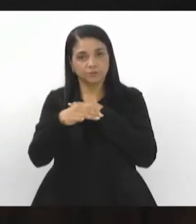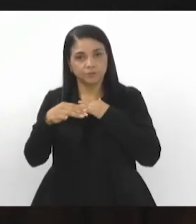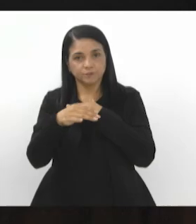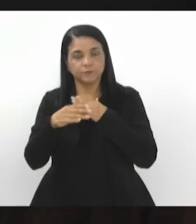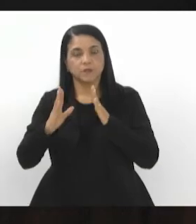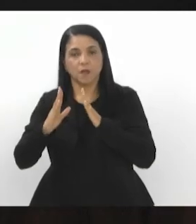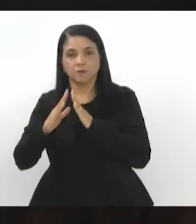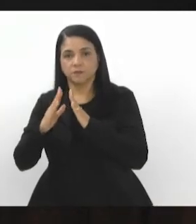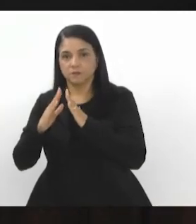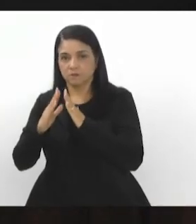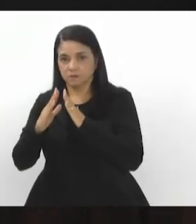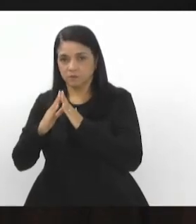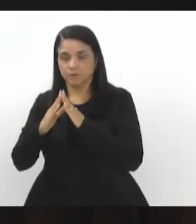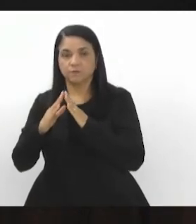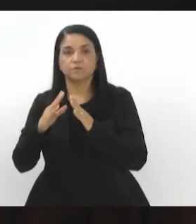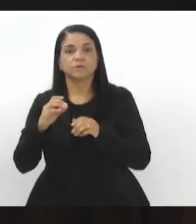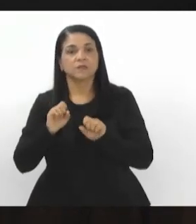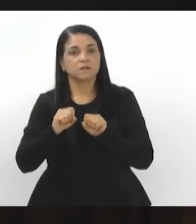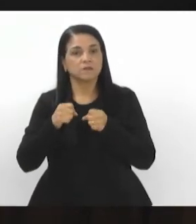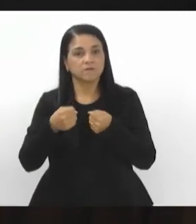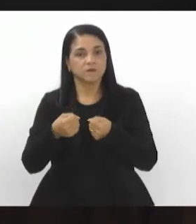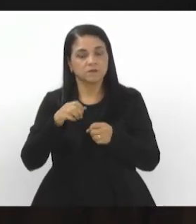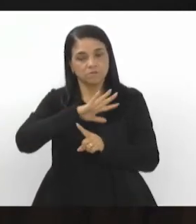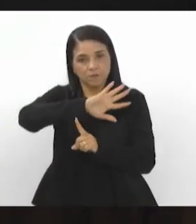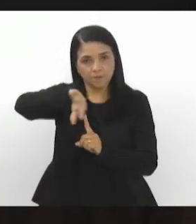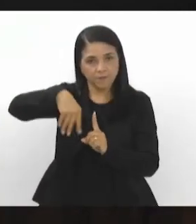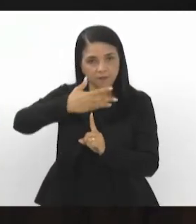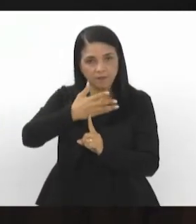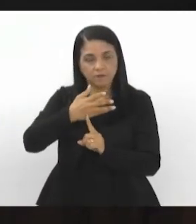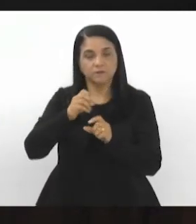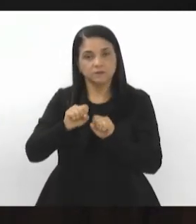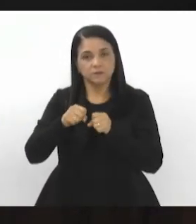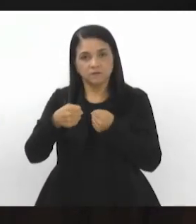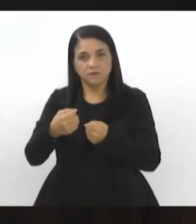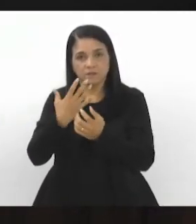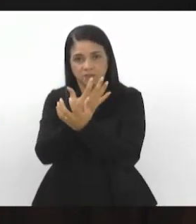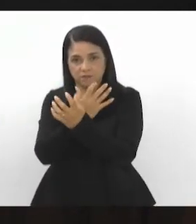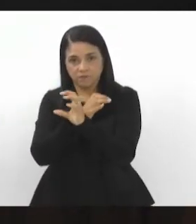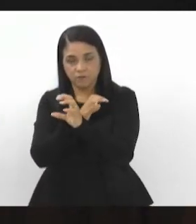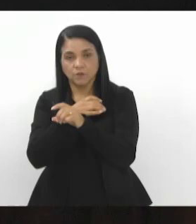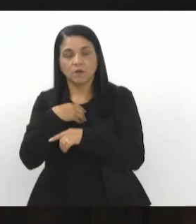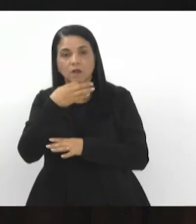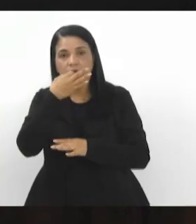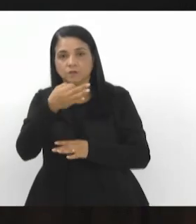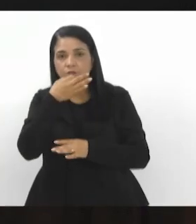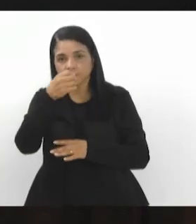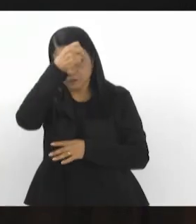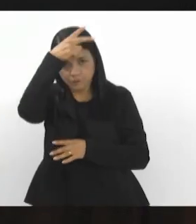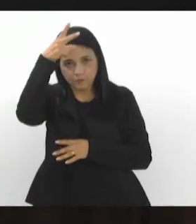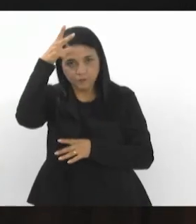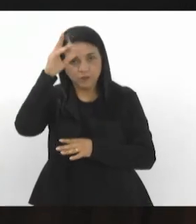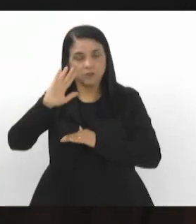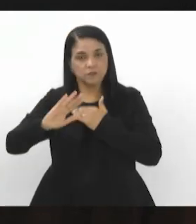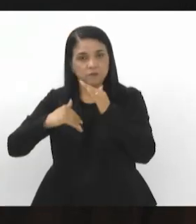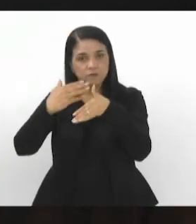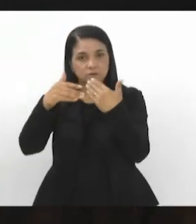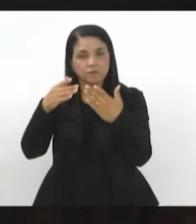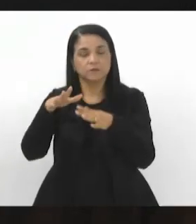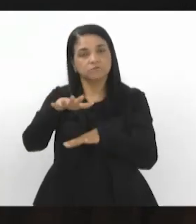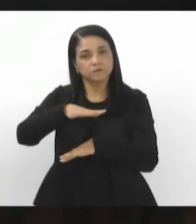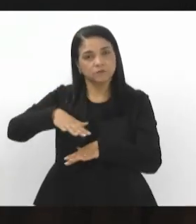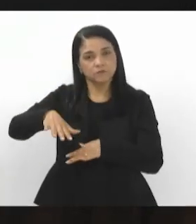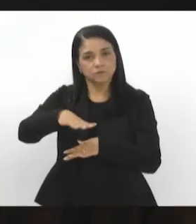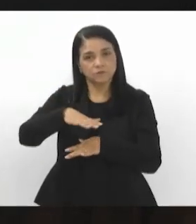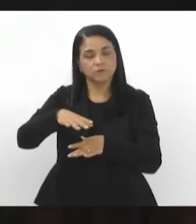Assuntos Fundiários, de Defesa do Meio Ambiente, Defesa Civil, Assuntos Municipais e de Desenvolvimento